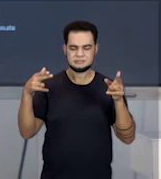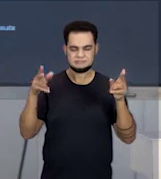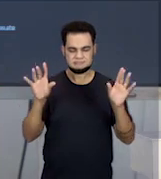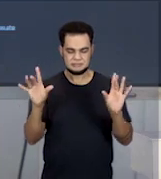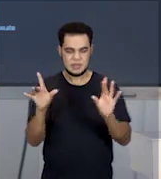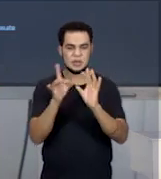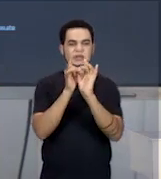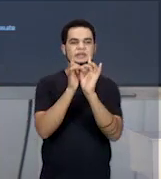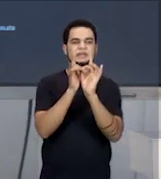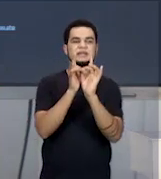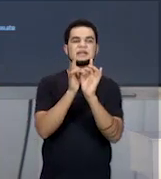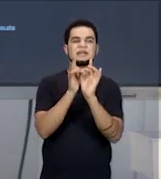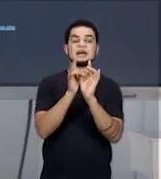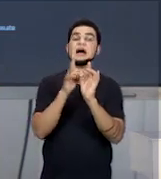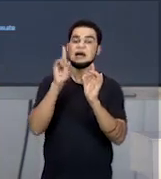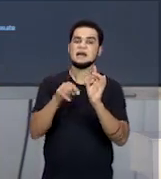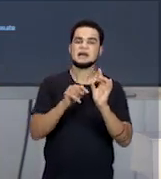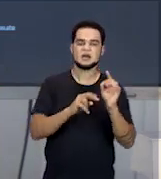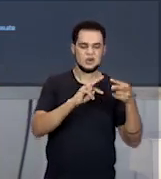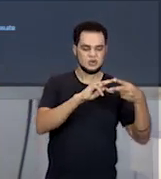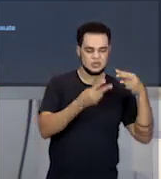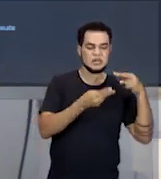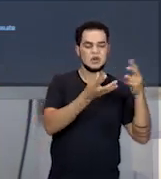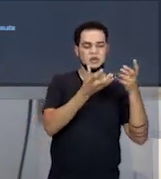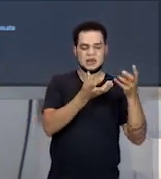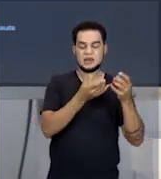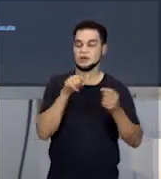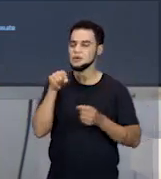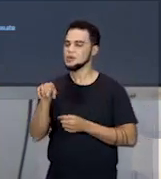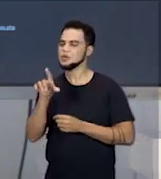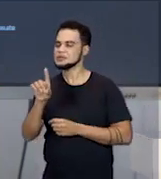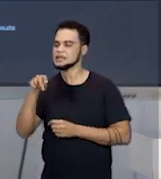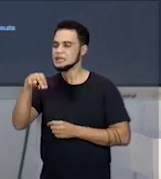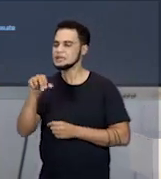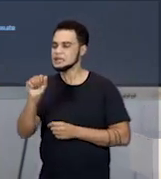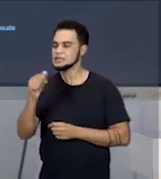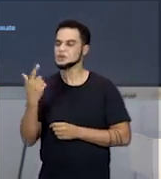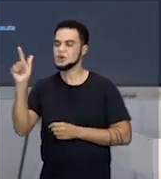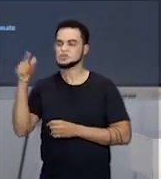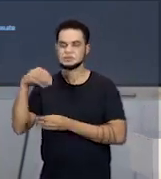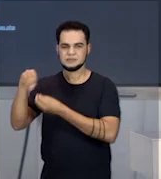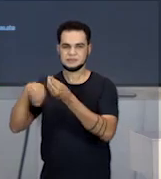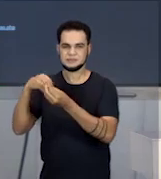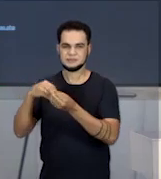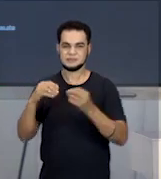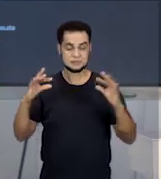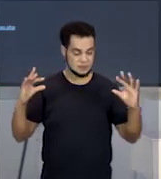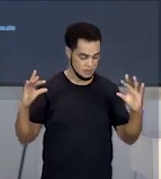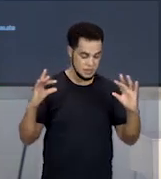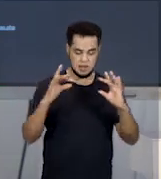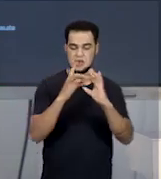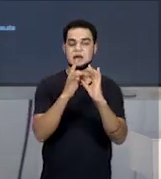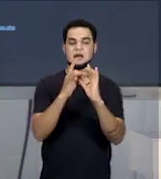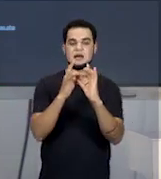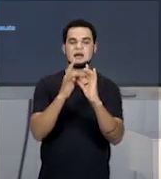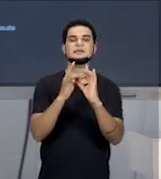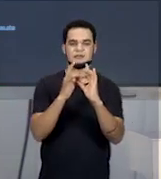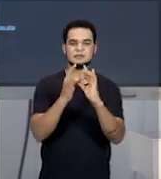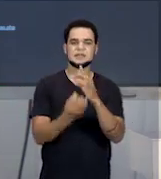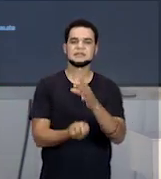o gene que eu quero e com o DNA exógeno, o DNA de outro organismo, eu vou ter uma molécula